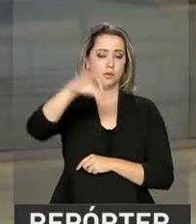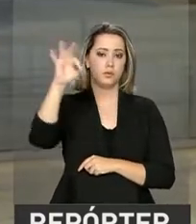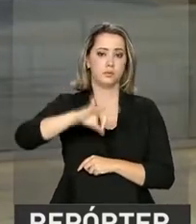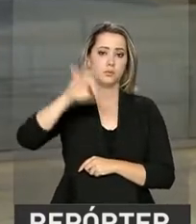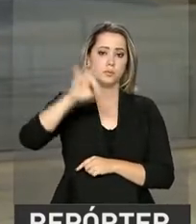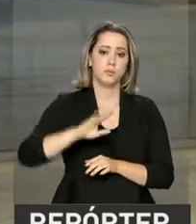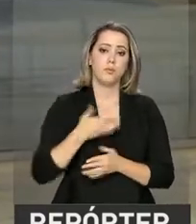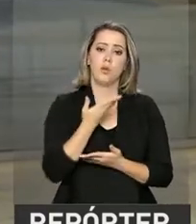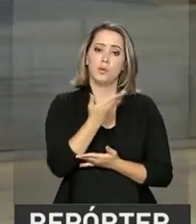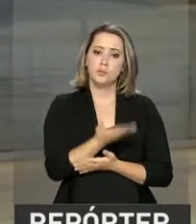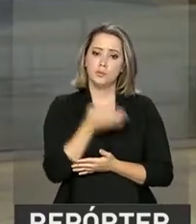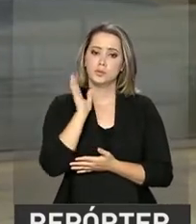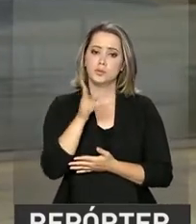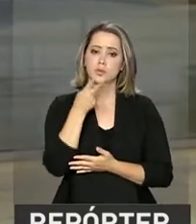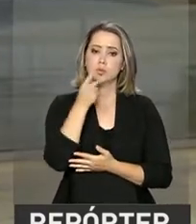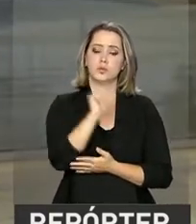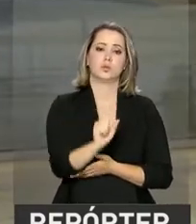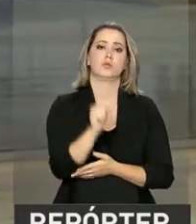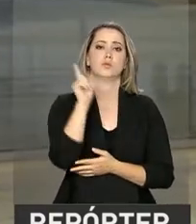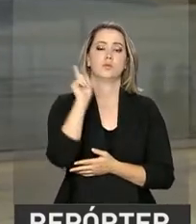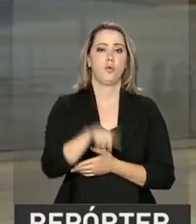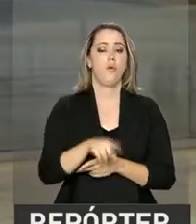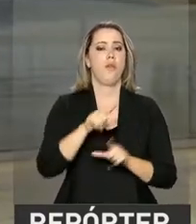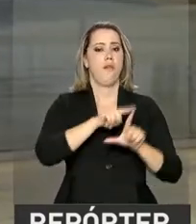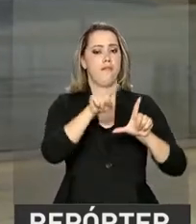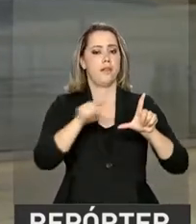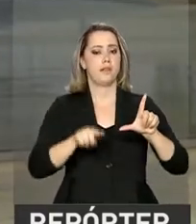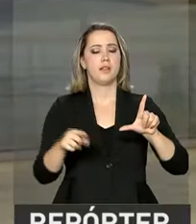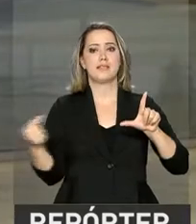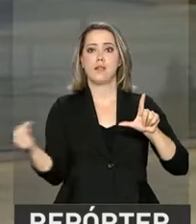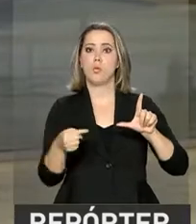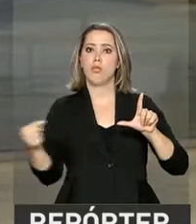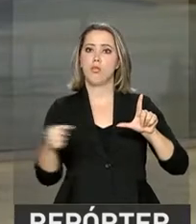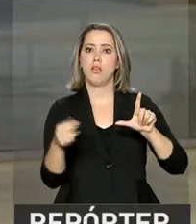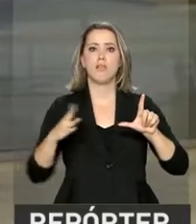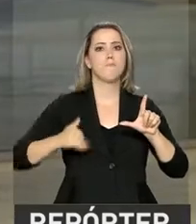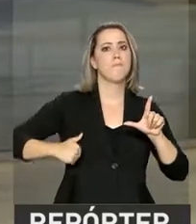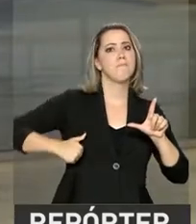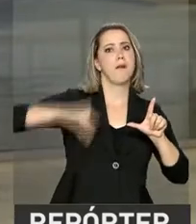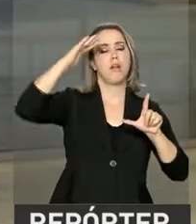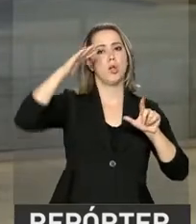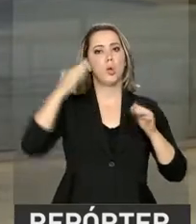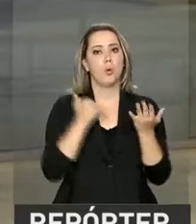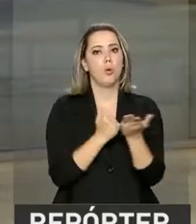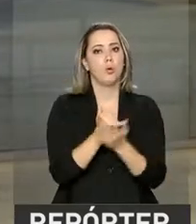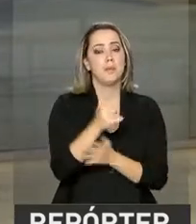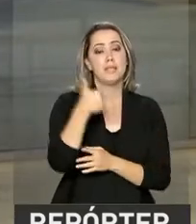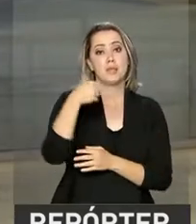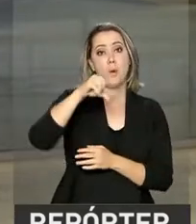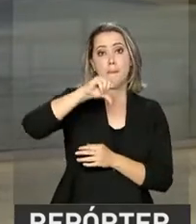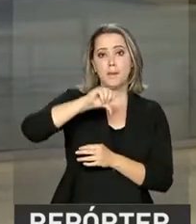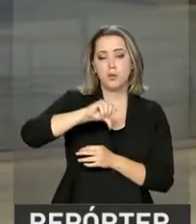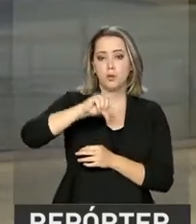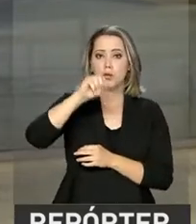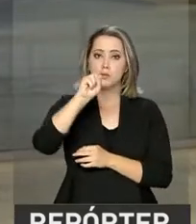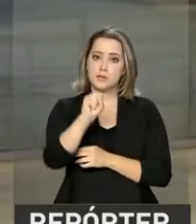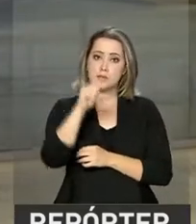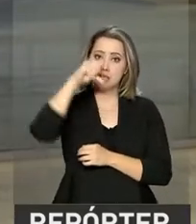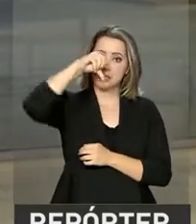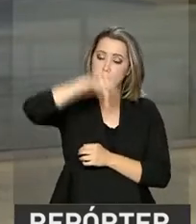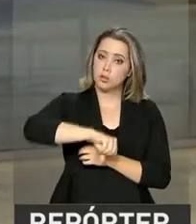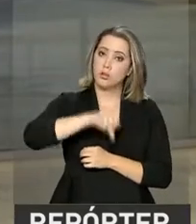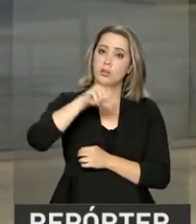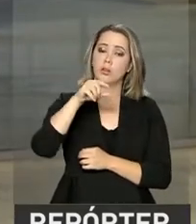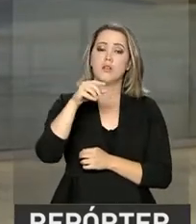0,89%. E como você disse, é a variação negativa mais intensa desde 1989, quando a